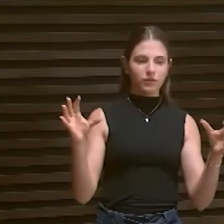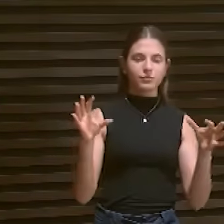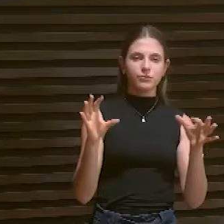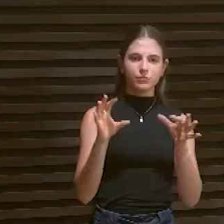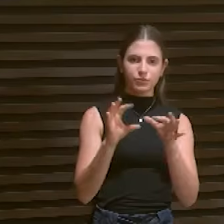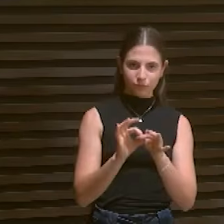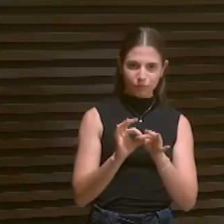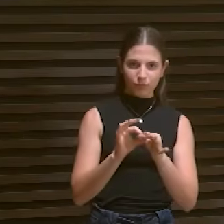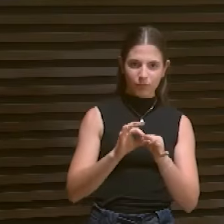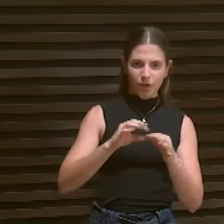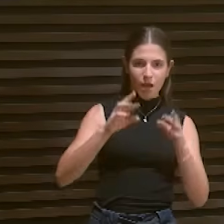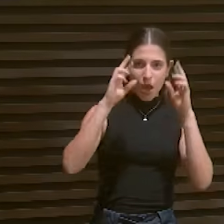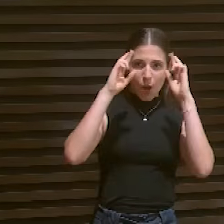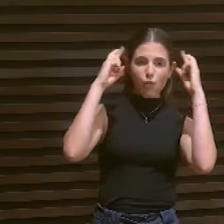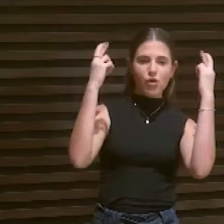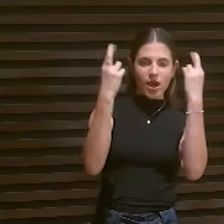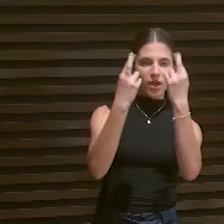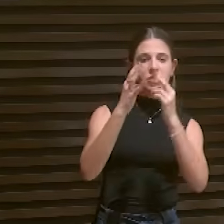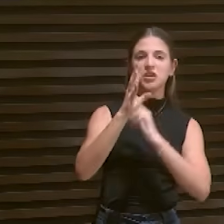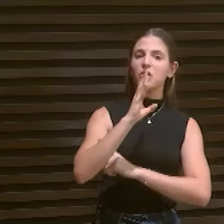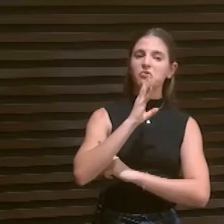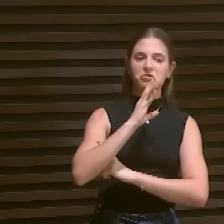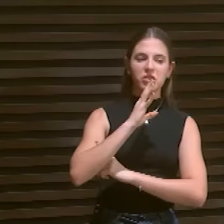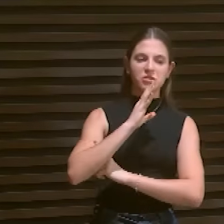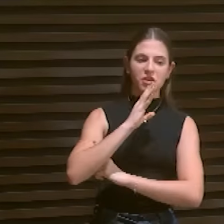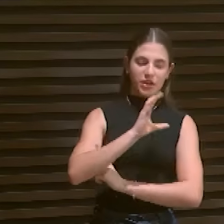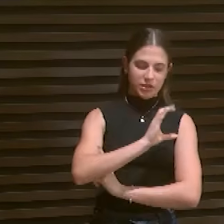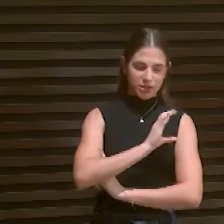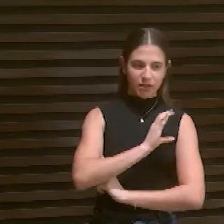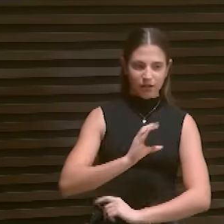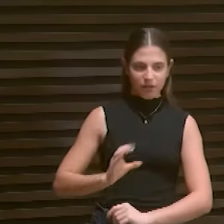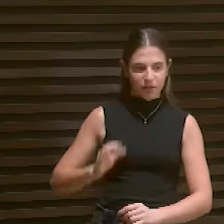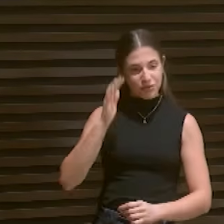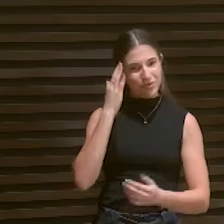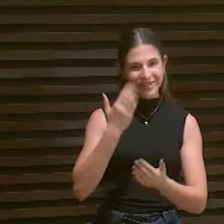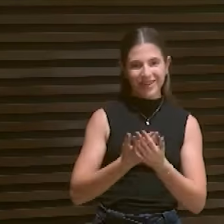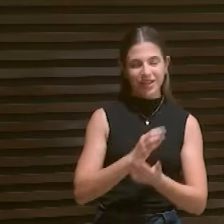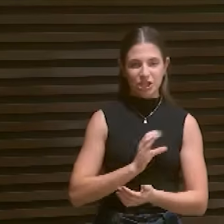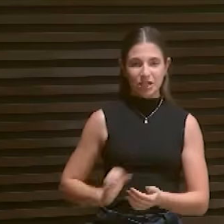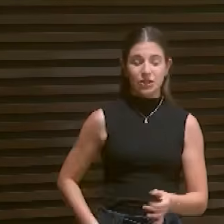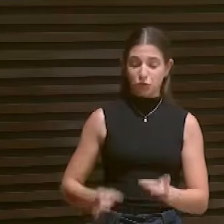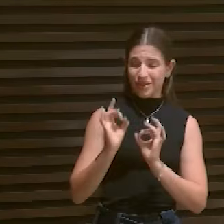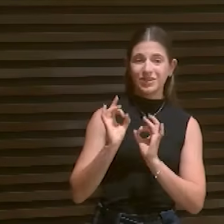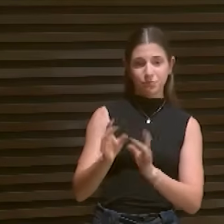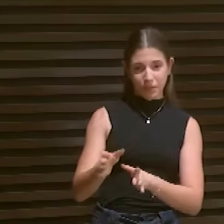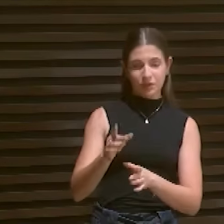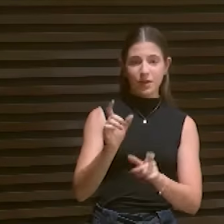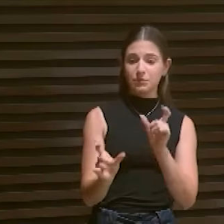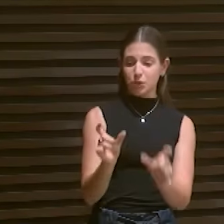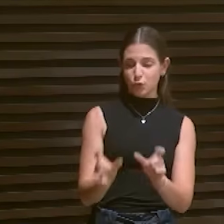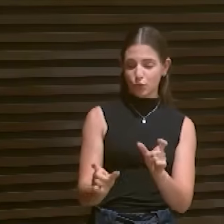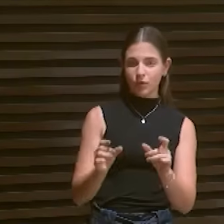reino que não reconhece ou não reconhecerá Cristo e que despreza as pessoas que seguem a Cristo.